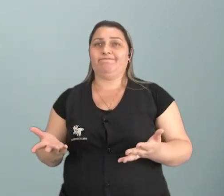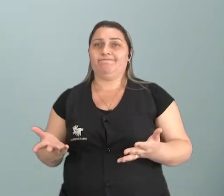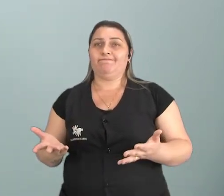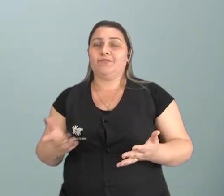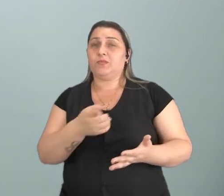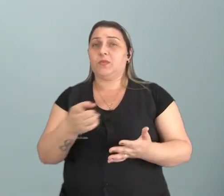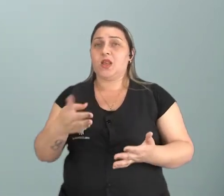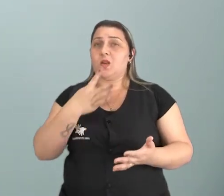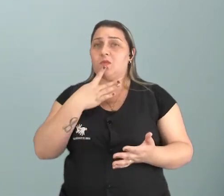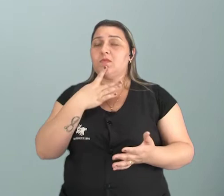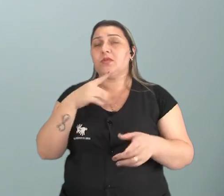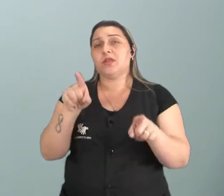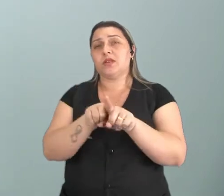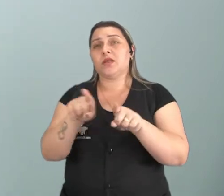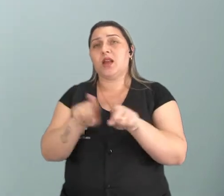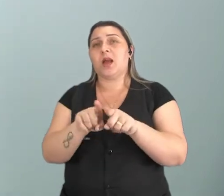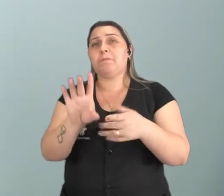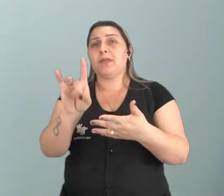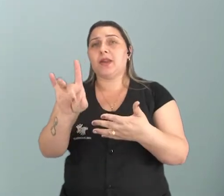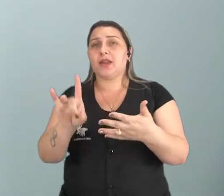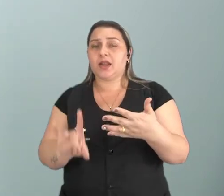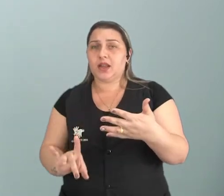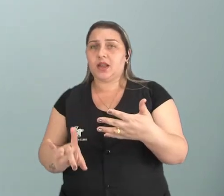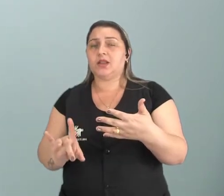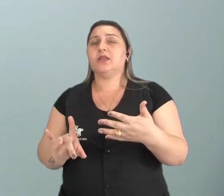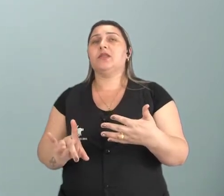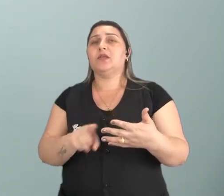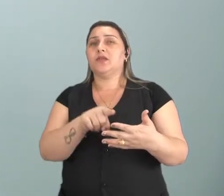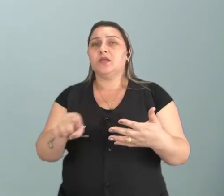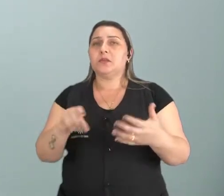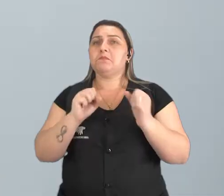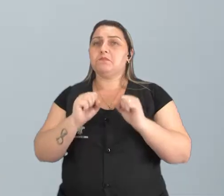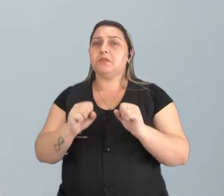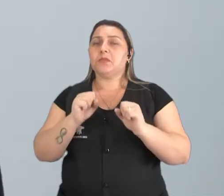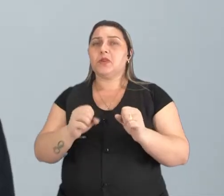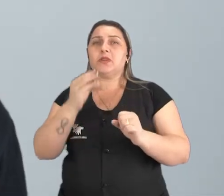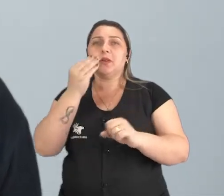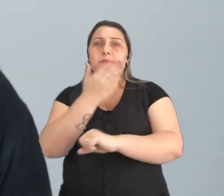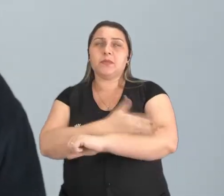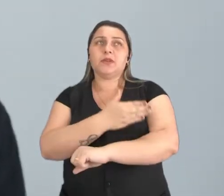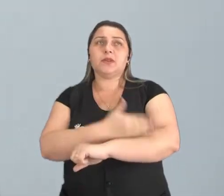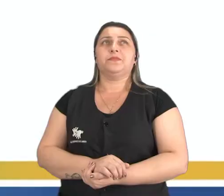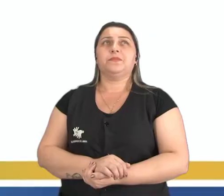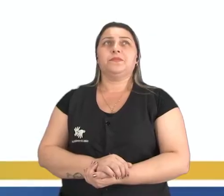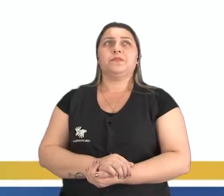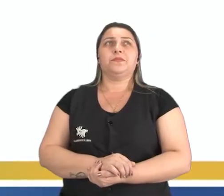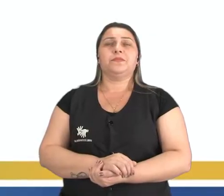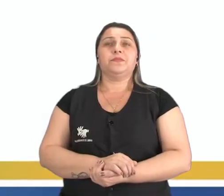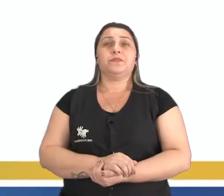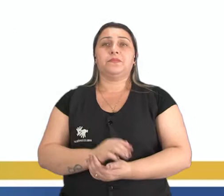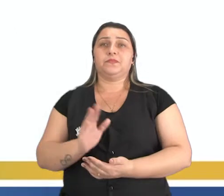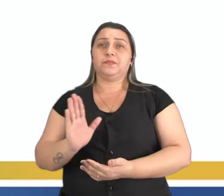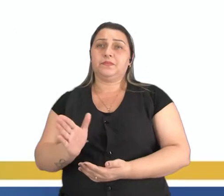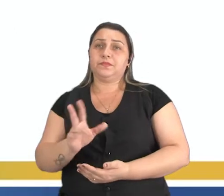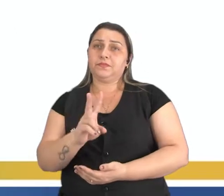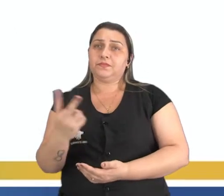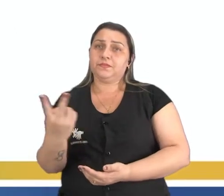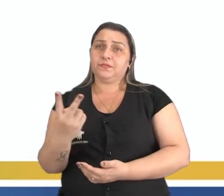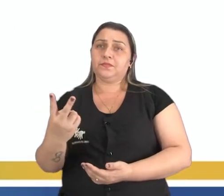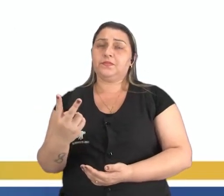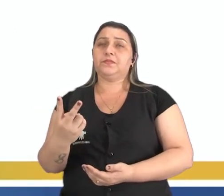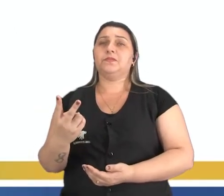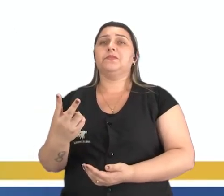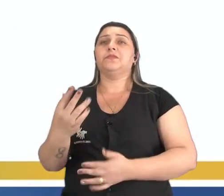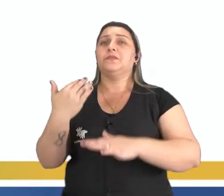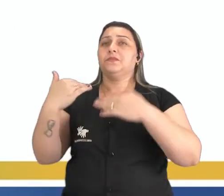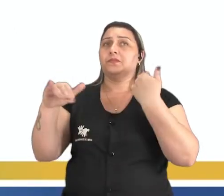interessante que vocês conheçam também cada nível, né? Para que você possa praticar. Nós temos mais dois